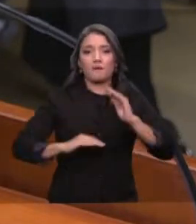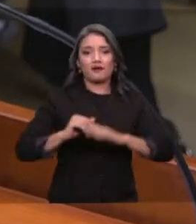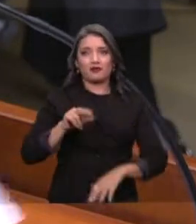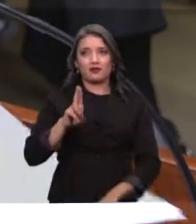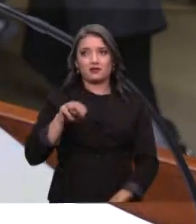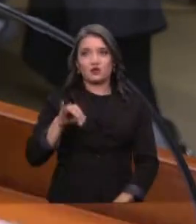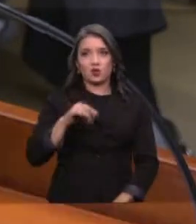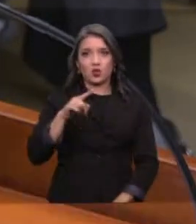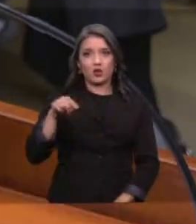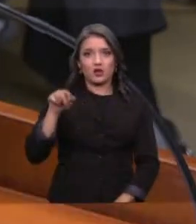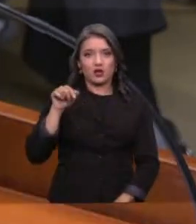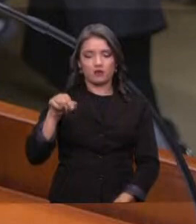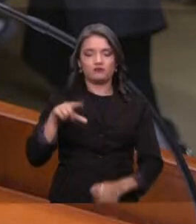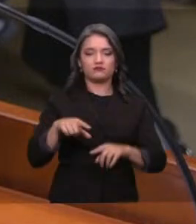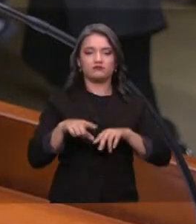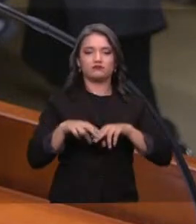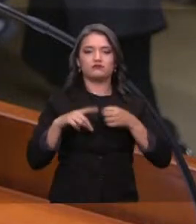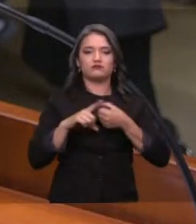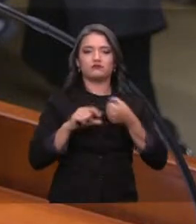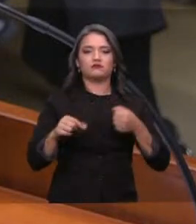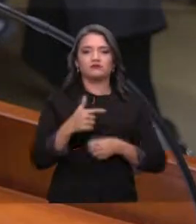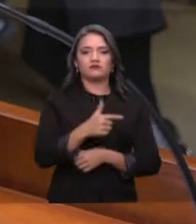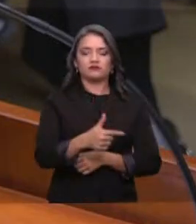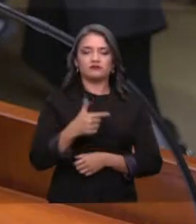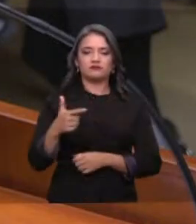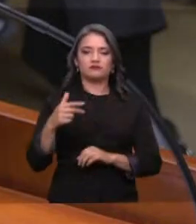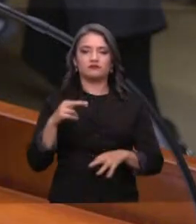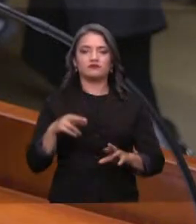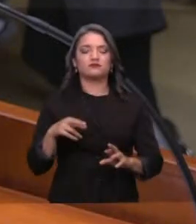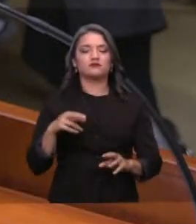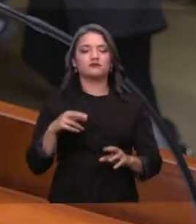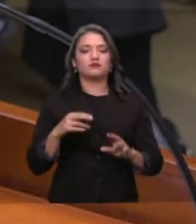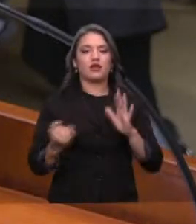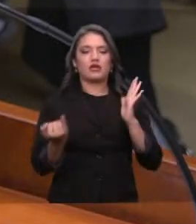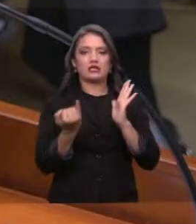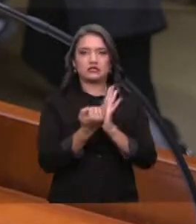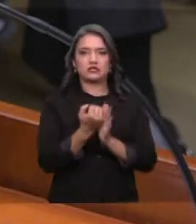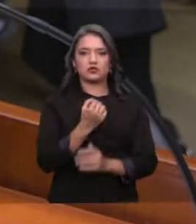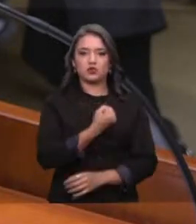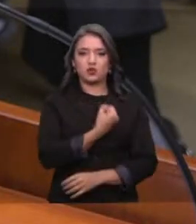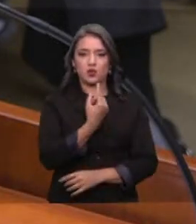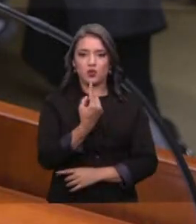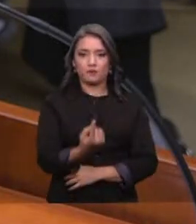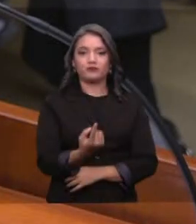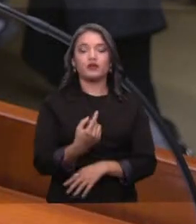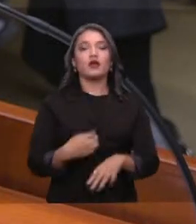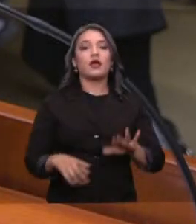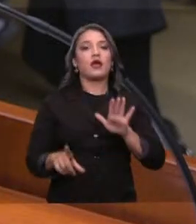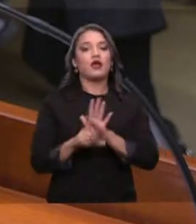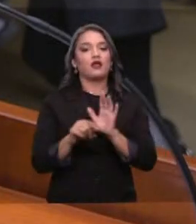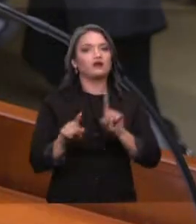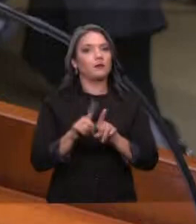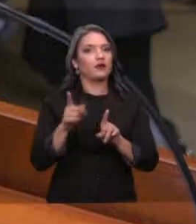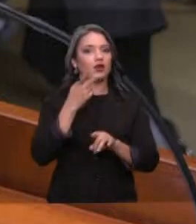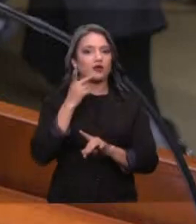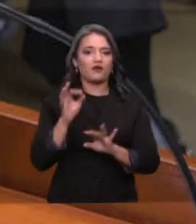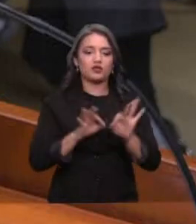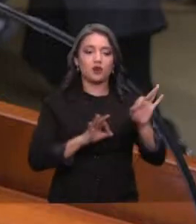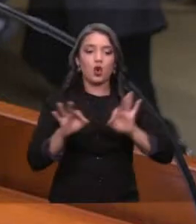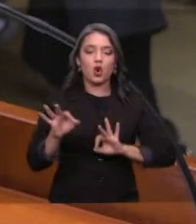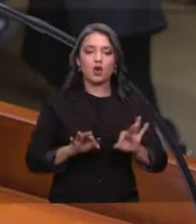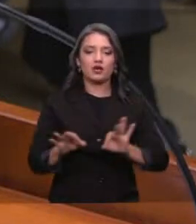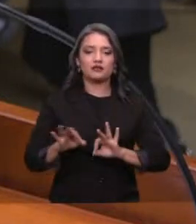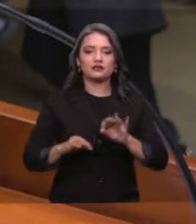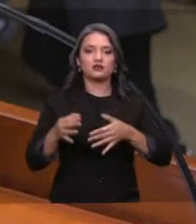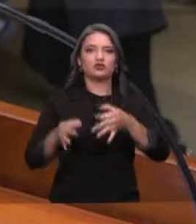termos do artigo 22, inciso 1 da Constituição. A lei não trata também, em momento algum, de organização judiciária, mas sim